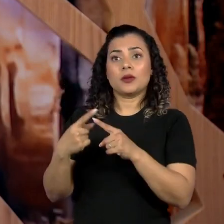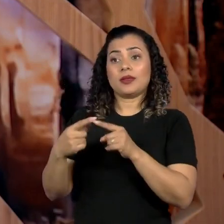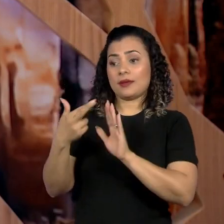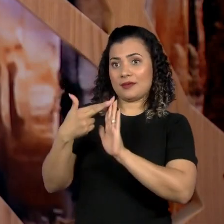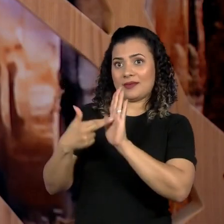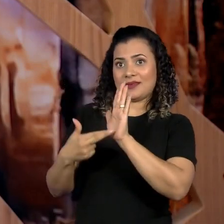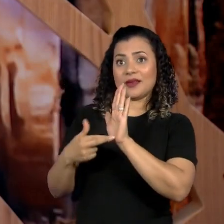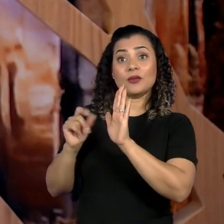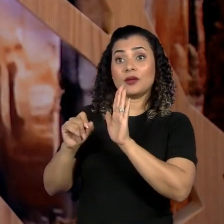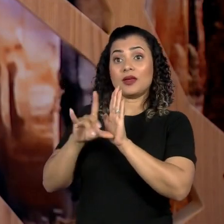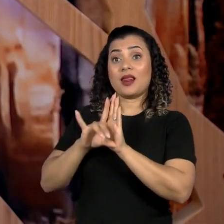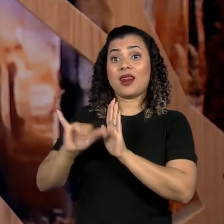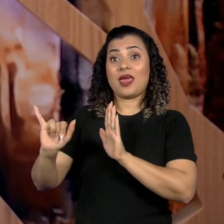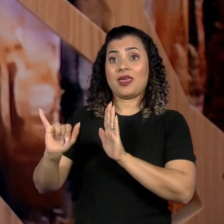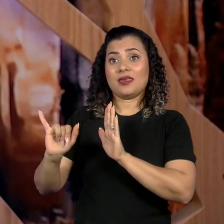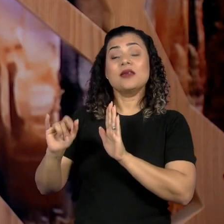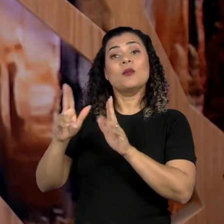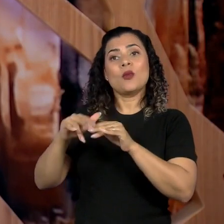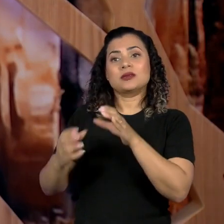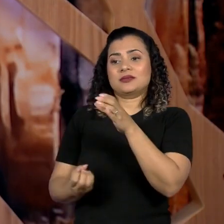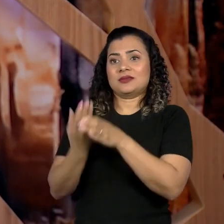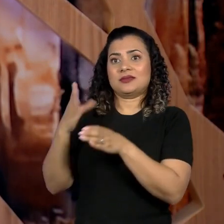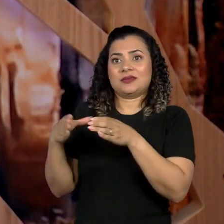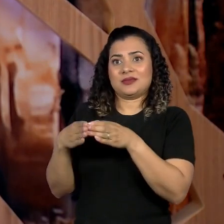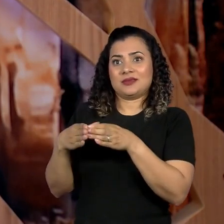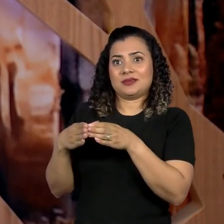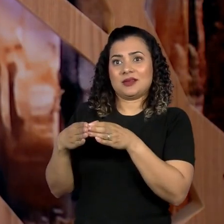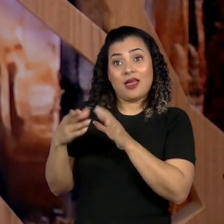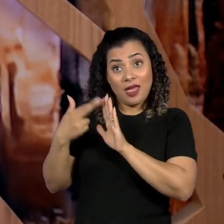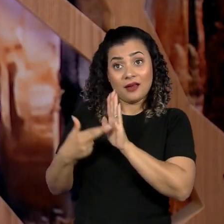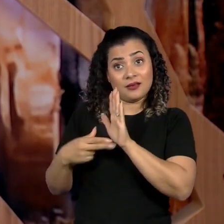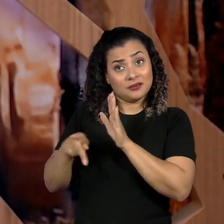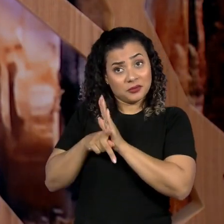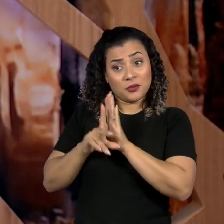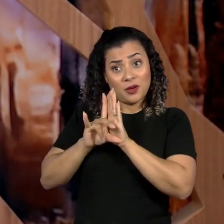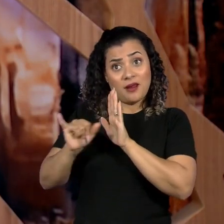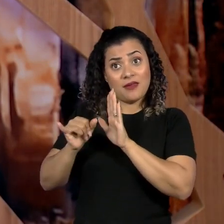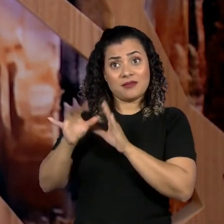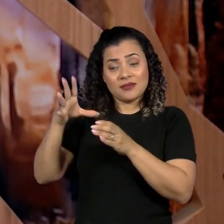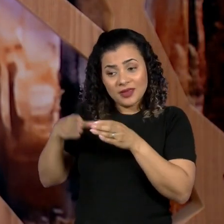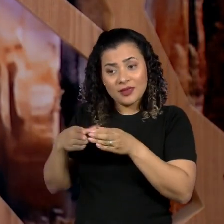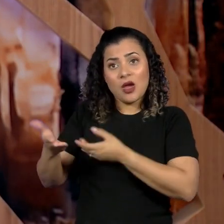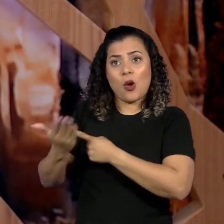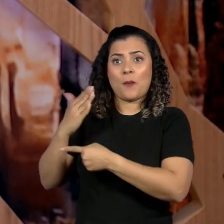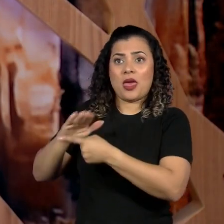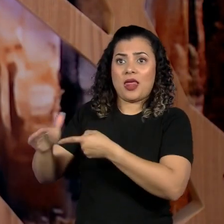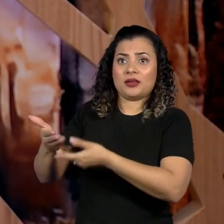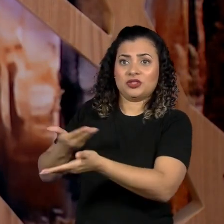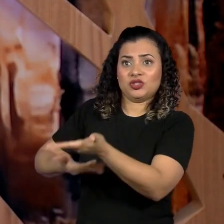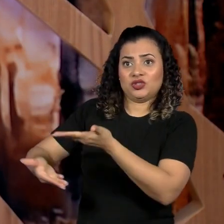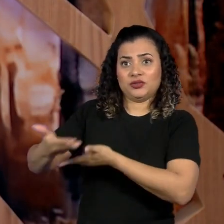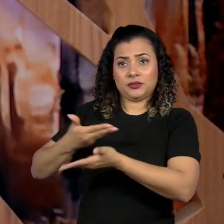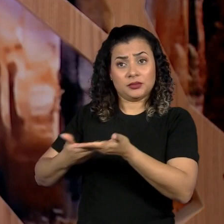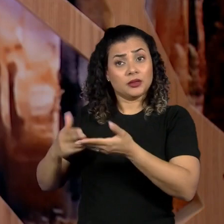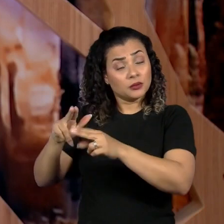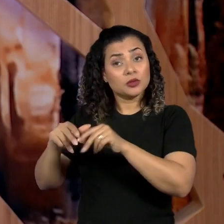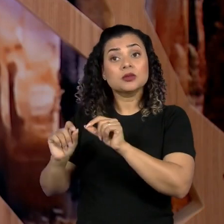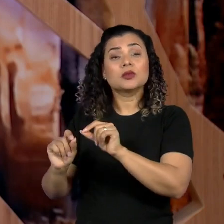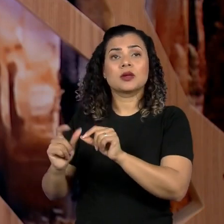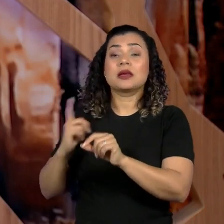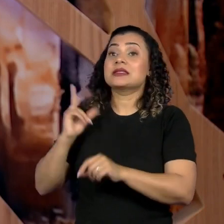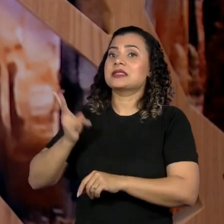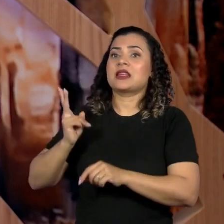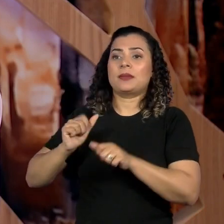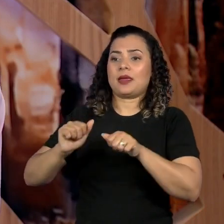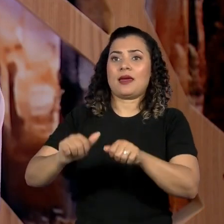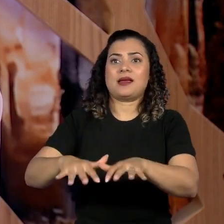eles estão na lei geral das cooperativas. Então, a cada momento de decisão das cooperativas é realizada uma